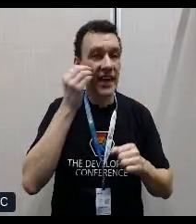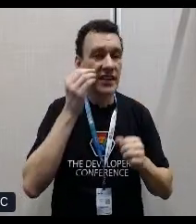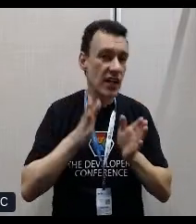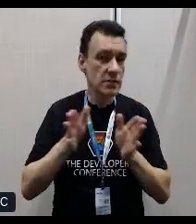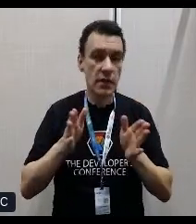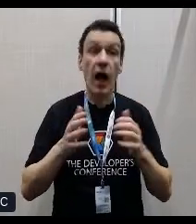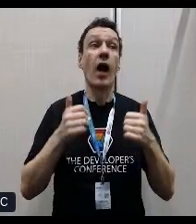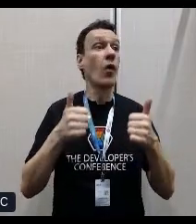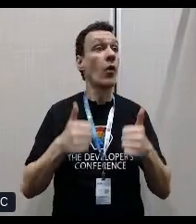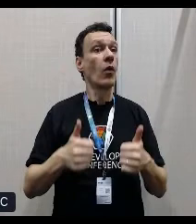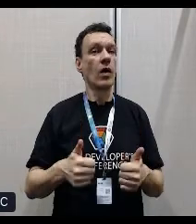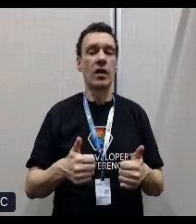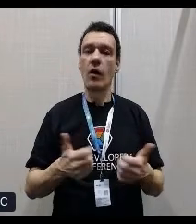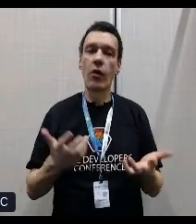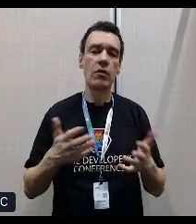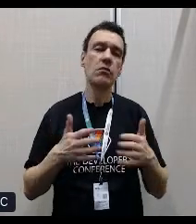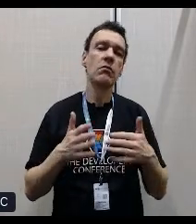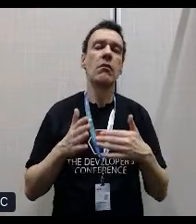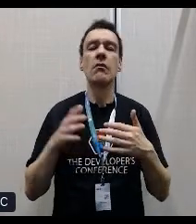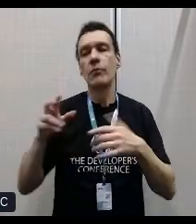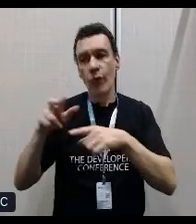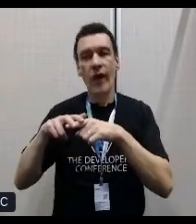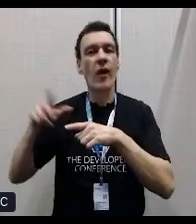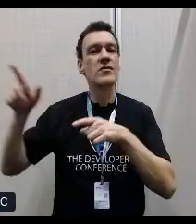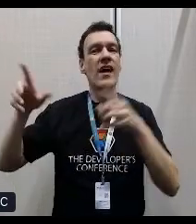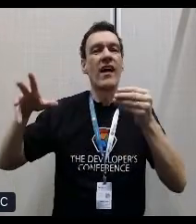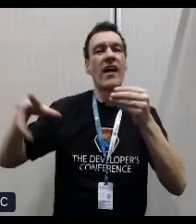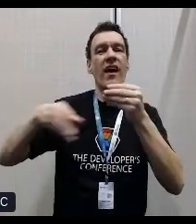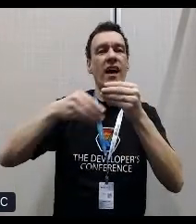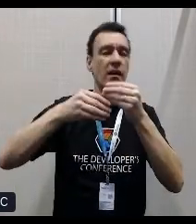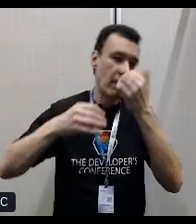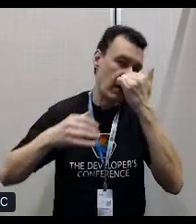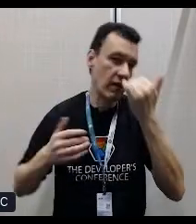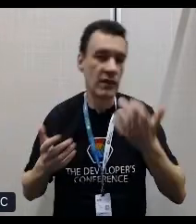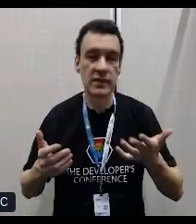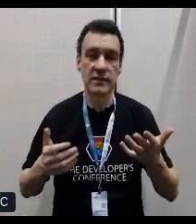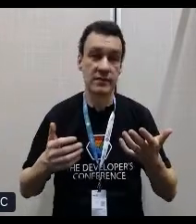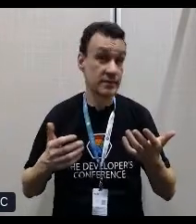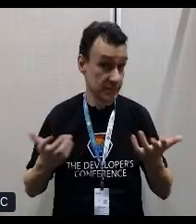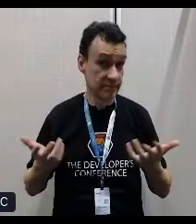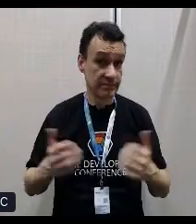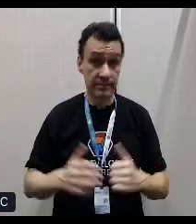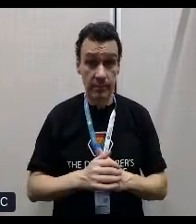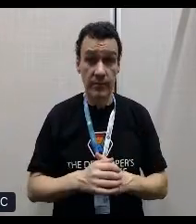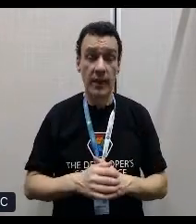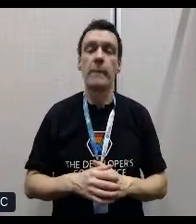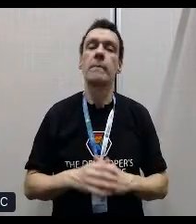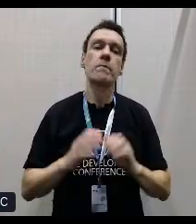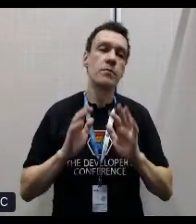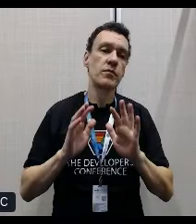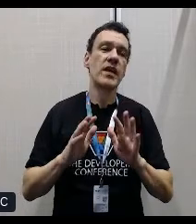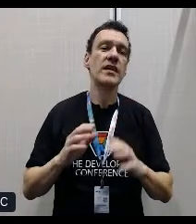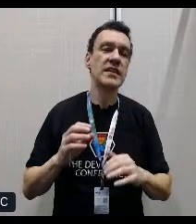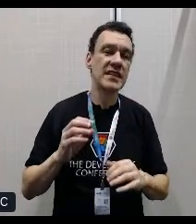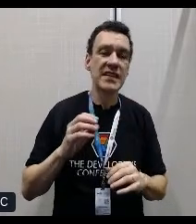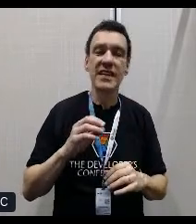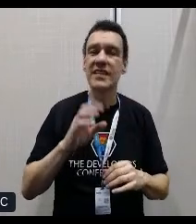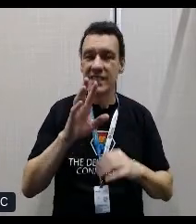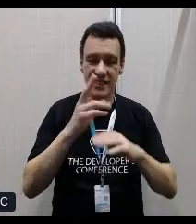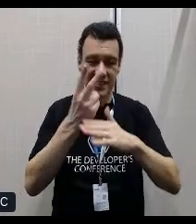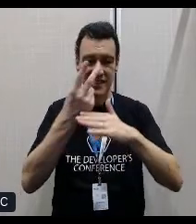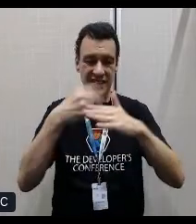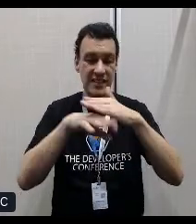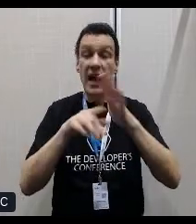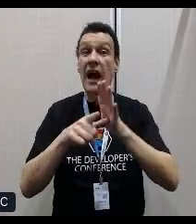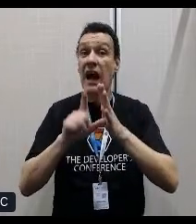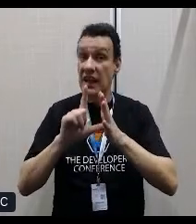5º ponto, feedback inicial. Então, considerou as necessidades de acessibilidade com antecedência em seu processo de design? 6º ponto,